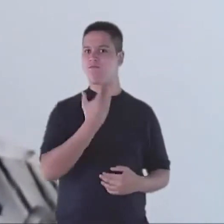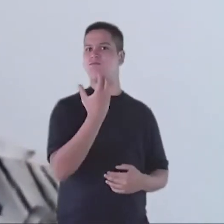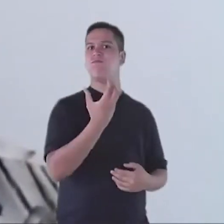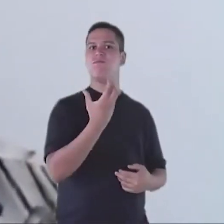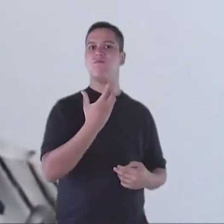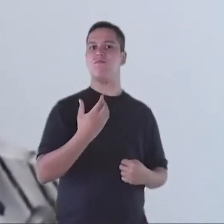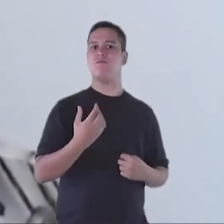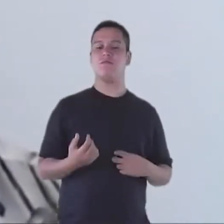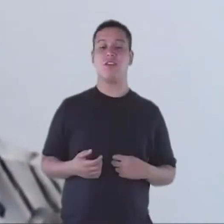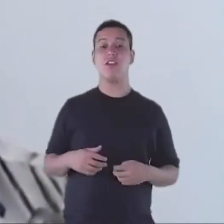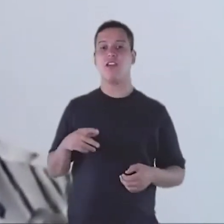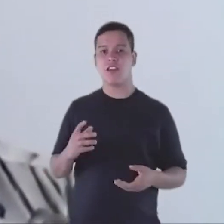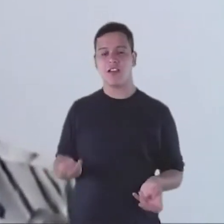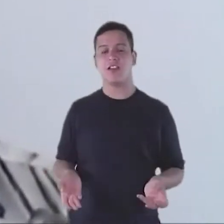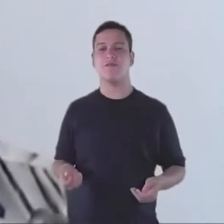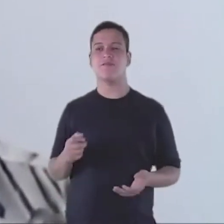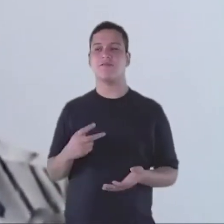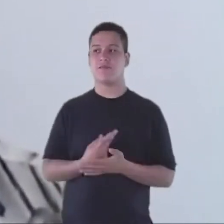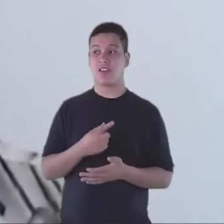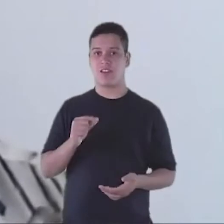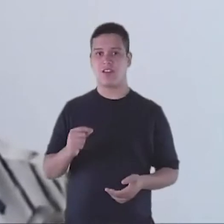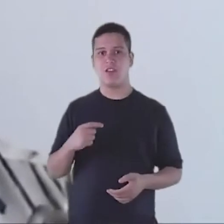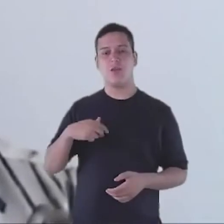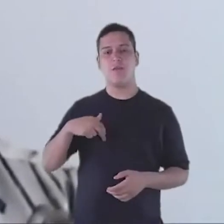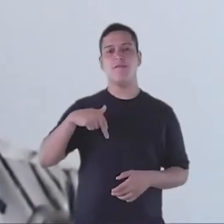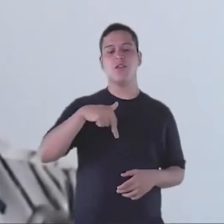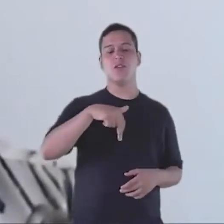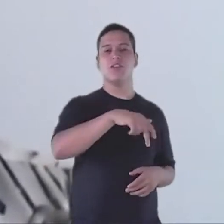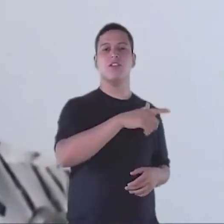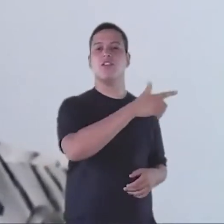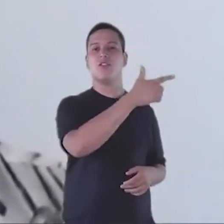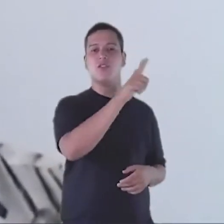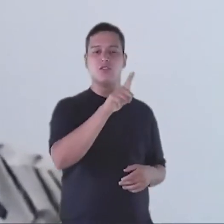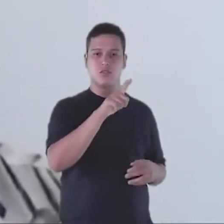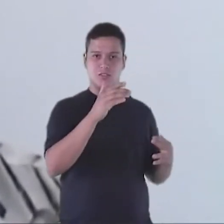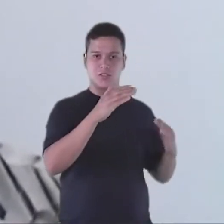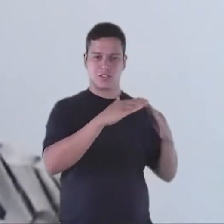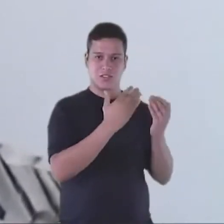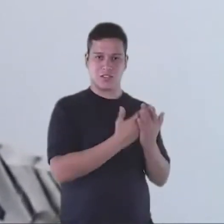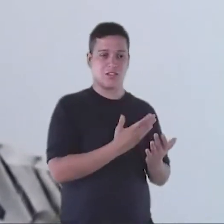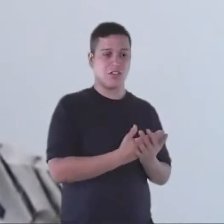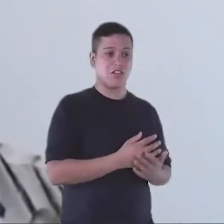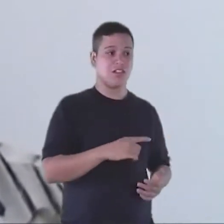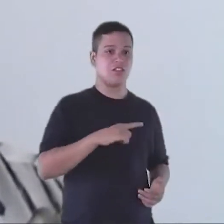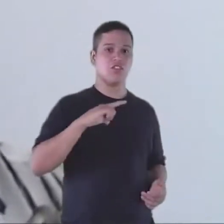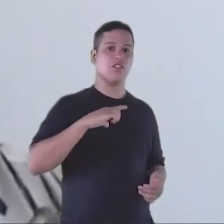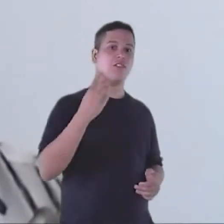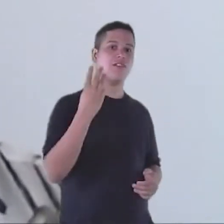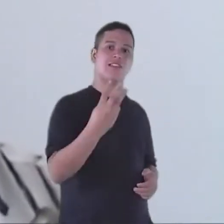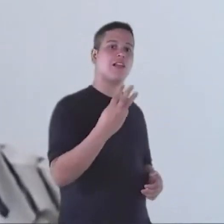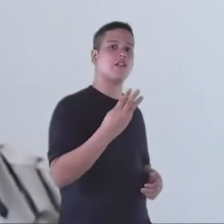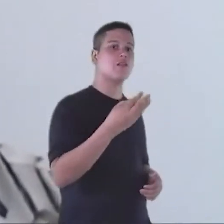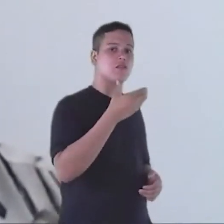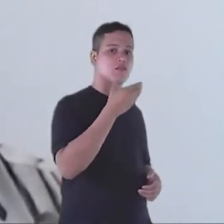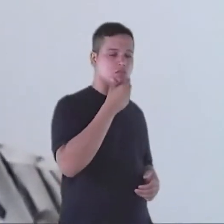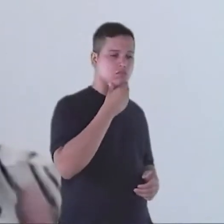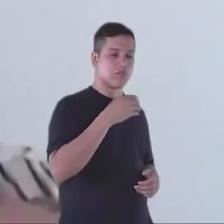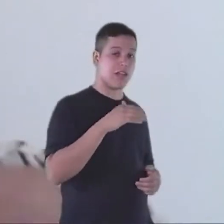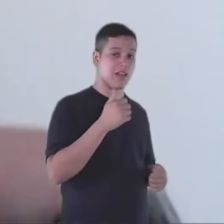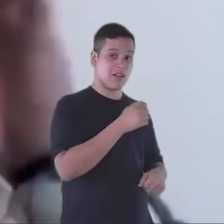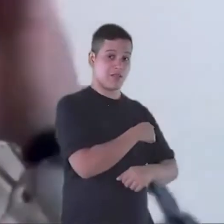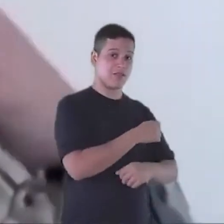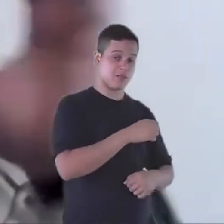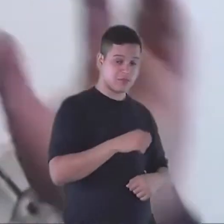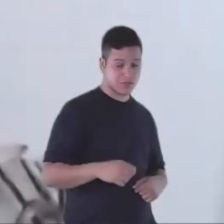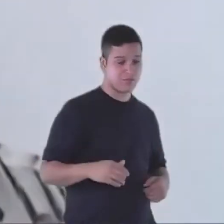refeitório. Me lembro que tinha três meninos mais velhos que já tinham